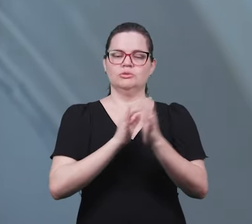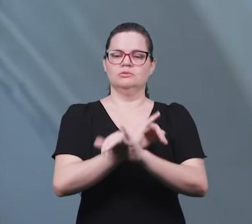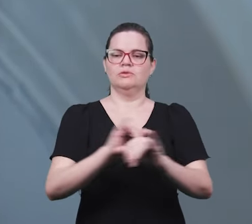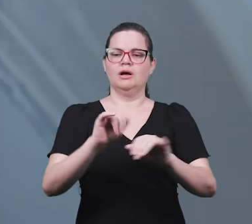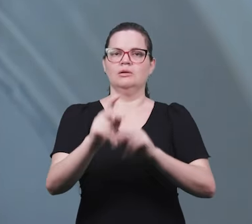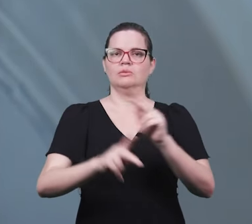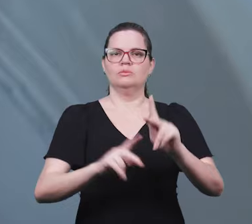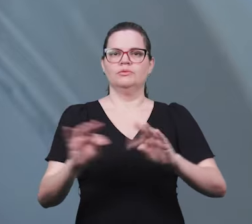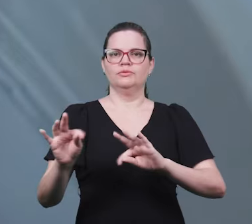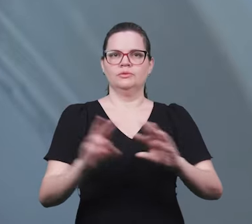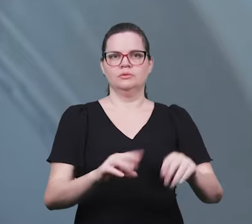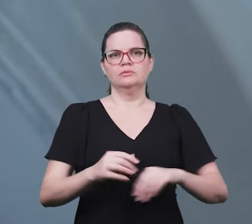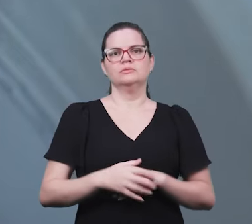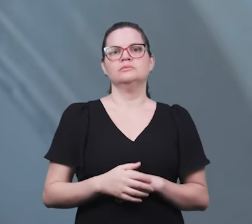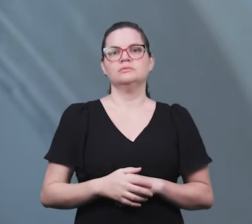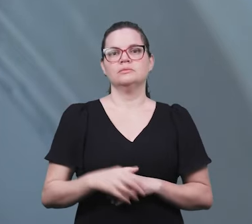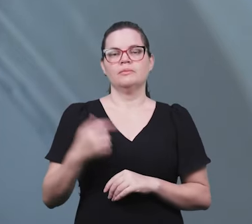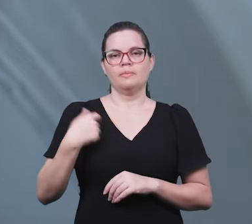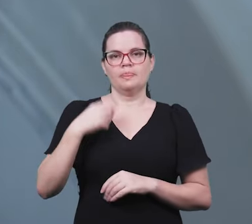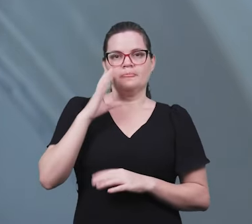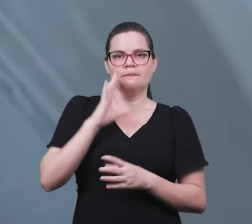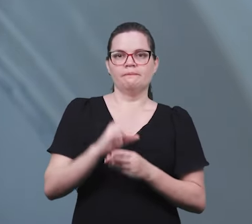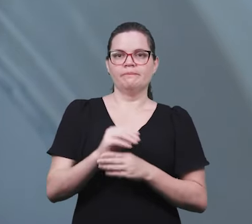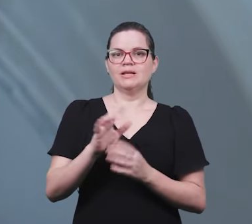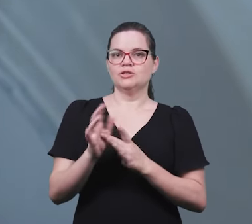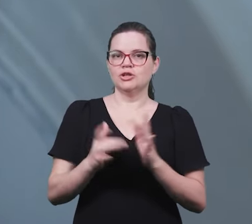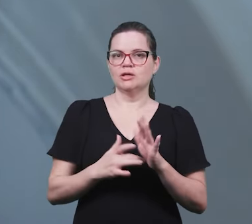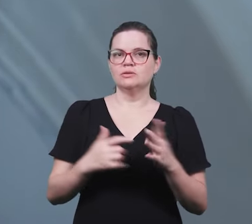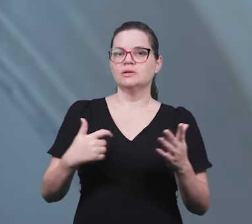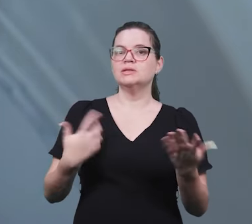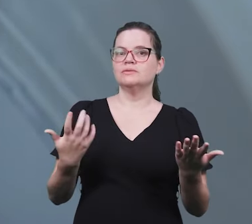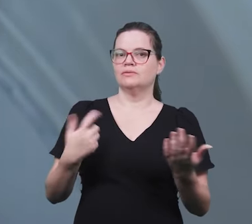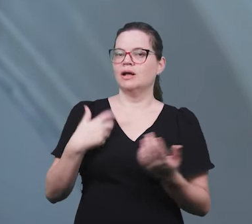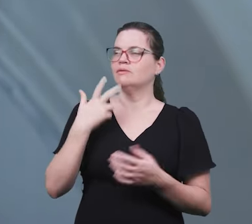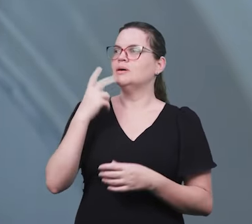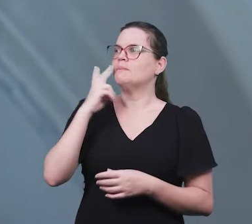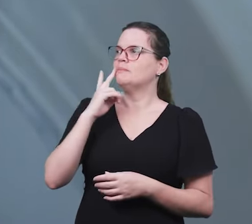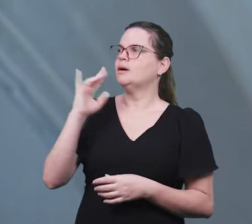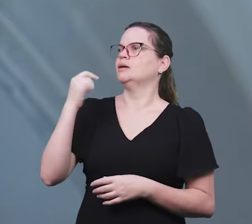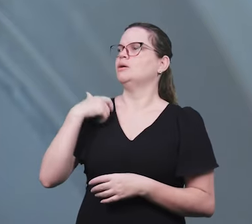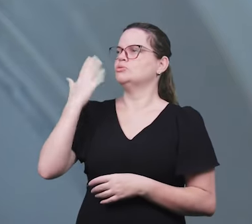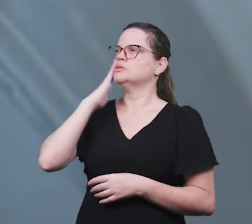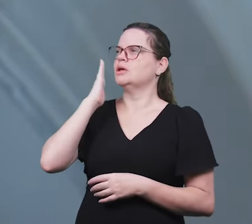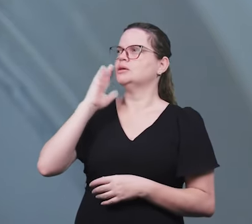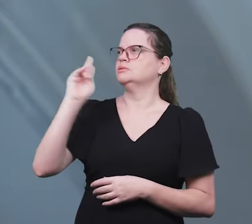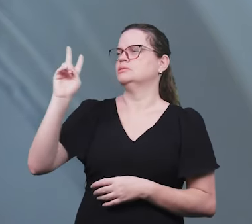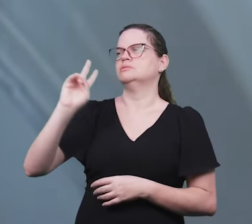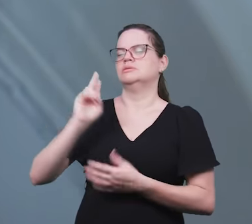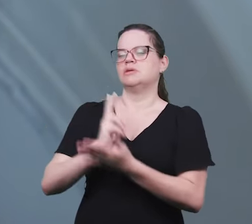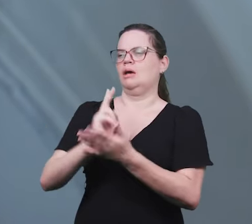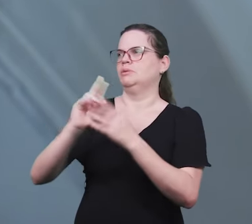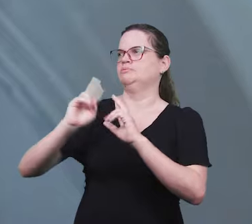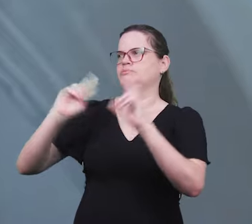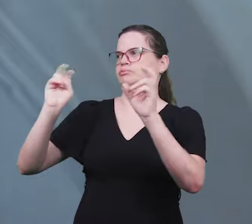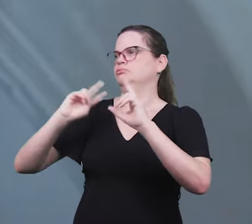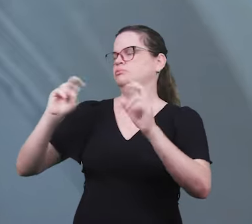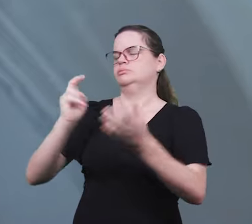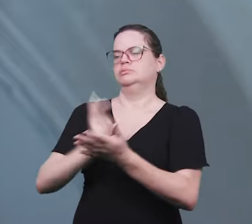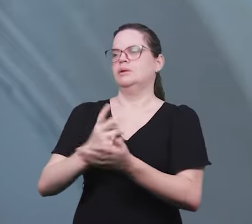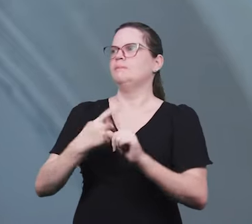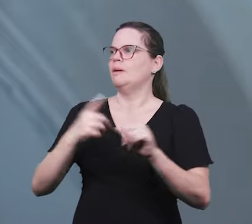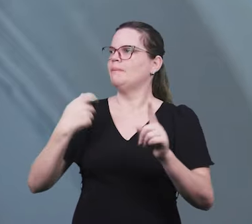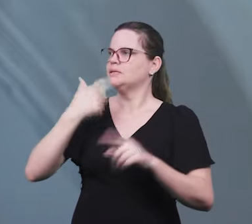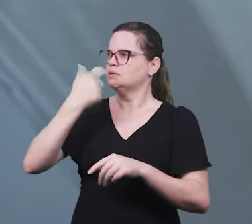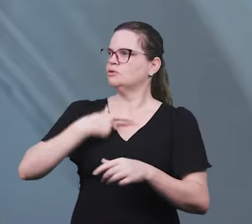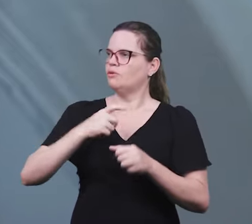diz assim, Pai, eu bem sei que sempre me ouves, mas faço isso para que o povo entenda que o Senhor me enviou. Então, as ações,